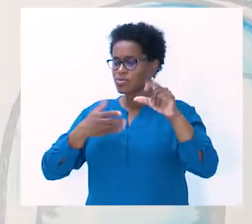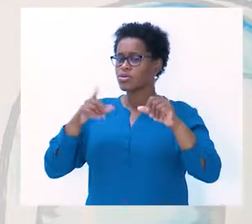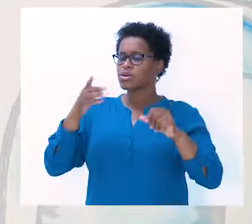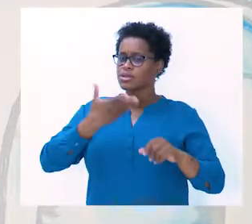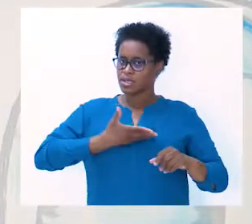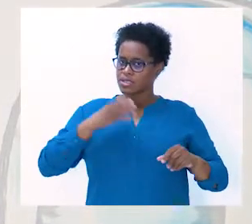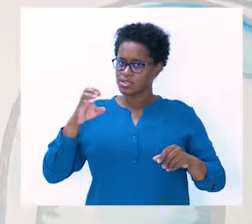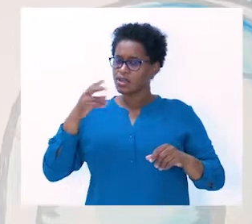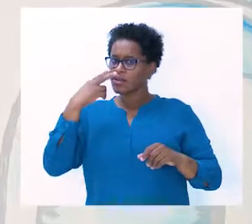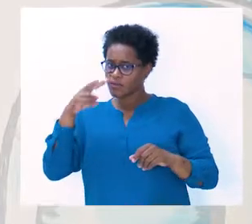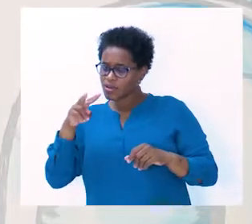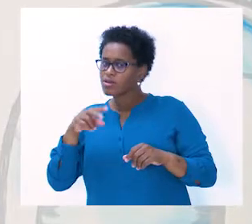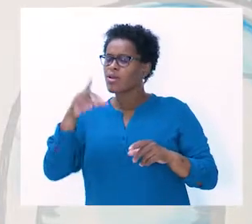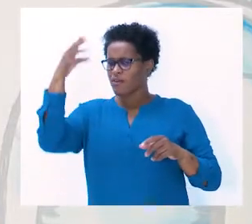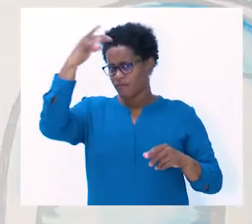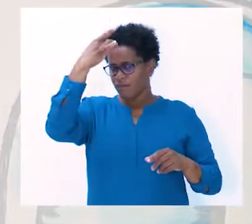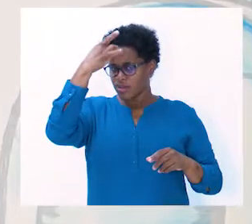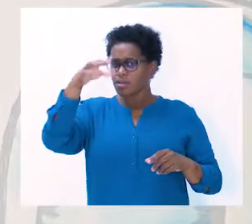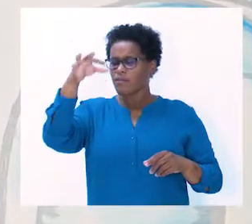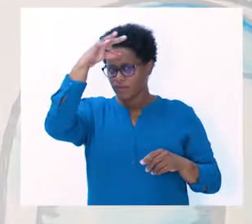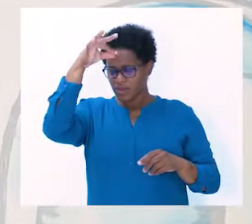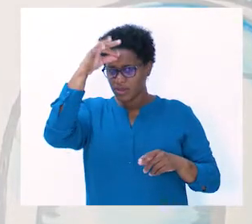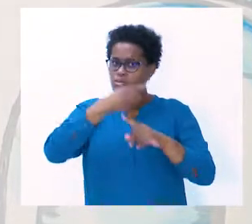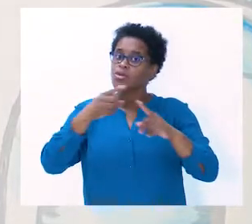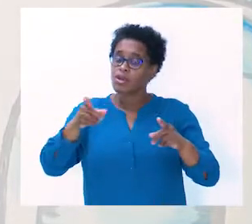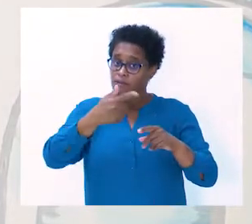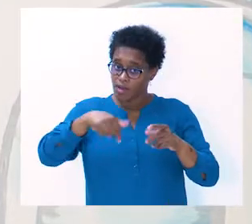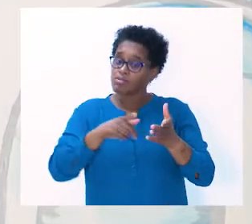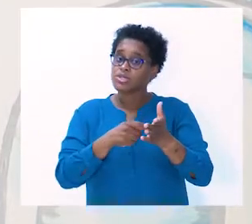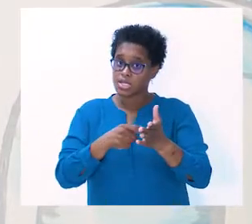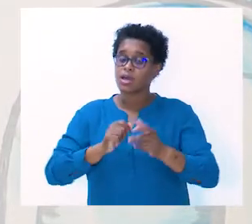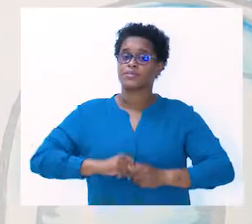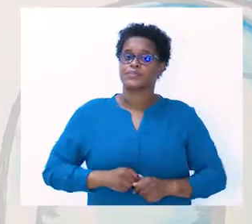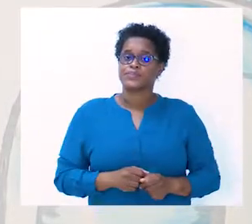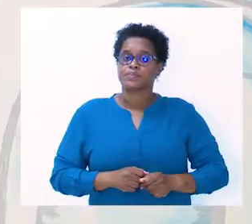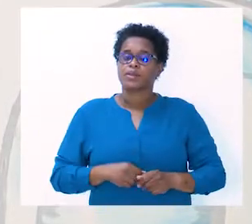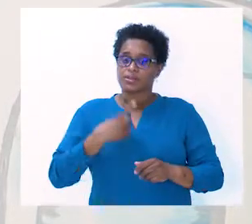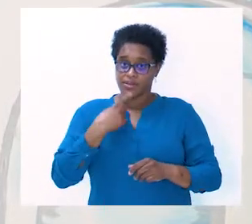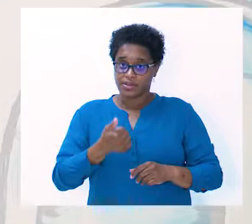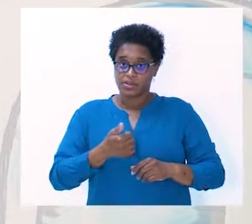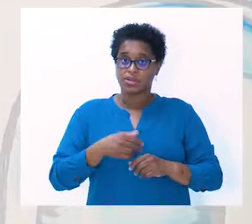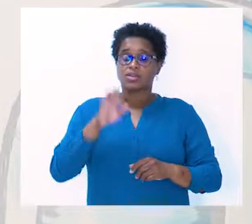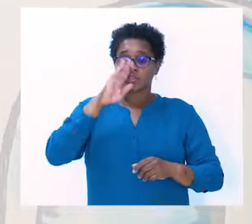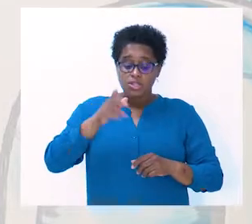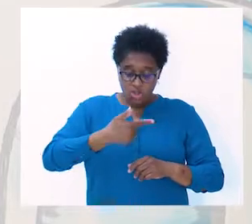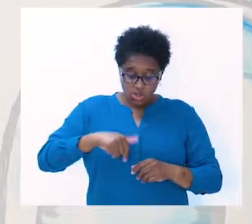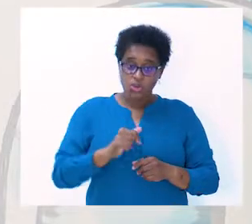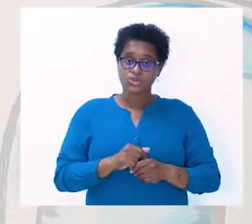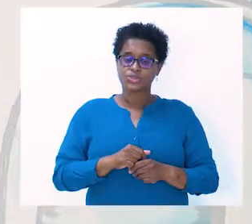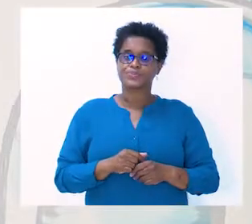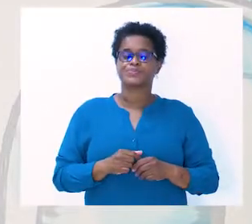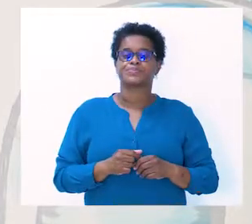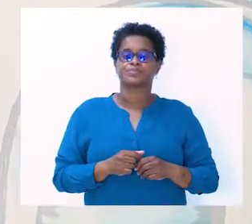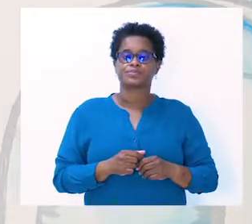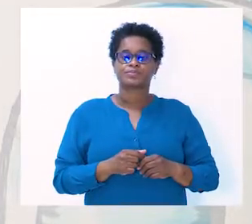DC. Fixem lados correspondentes porque vamos precisar, ok? Então, se nós dividirmos,